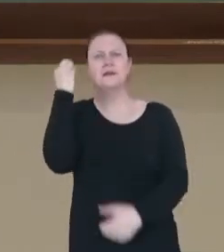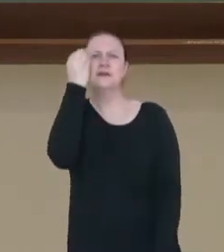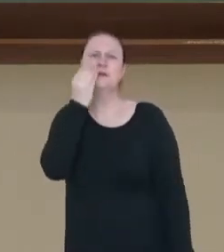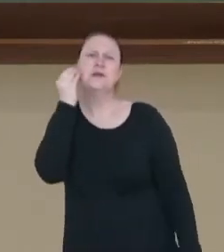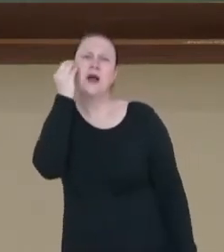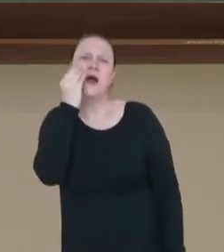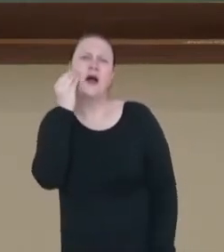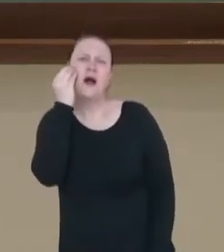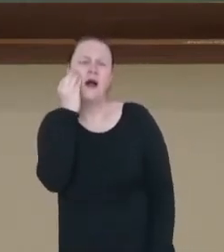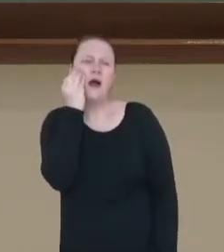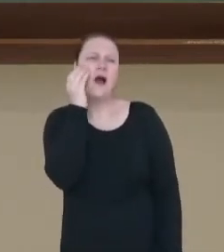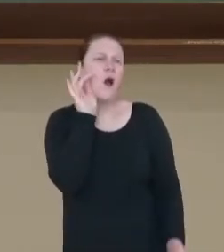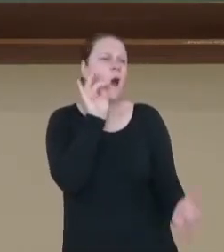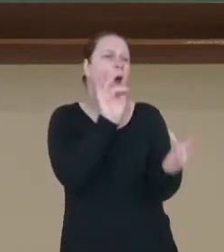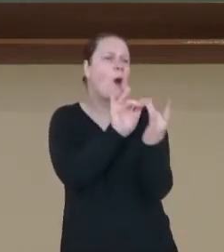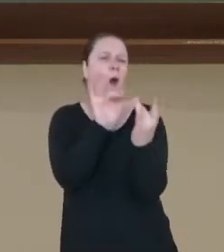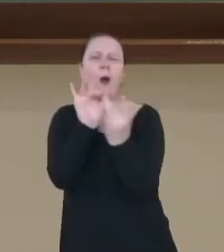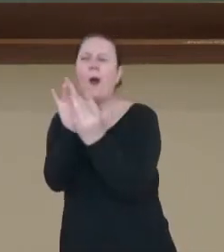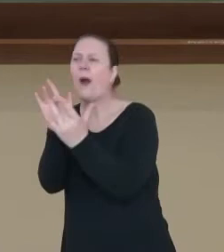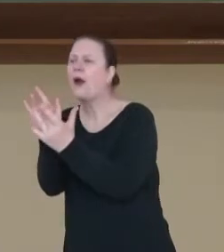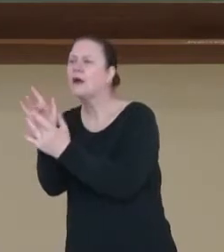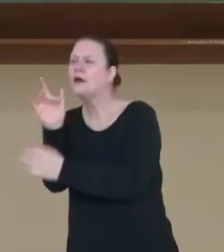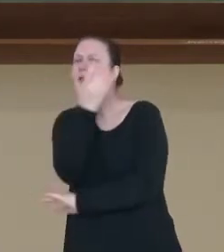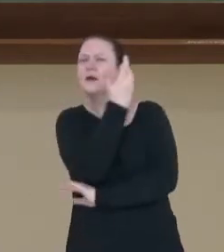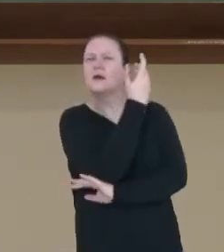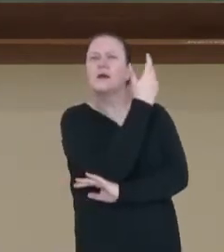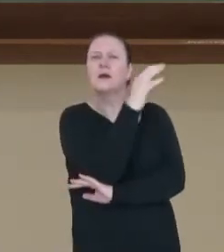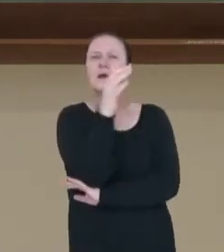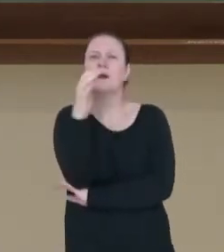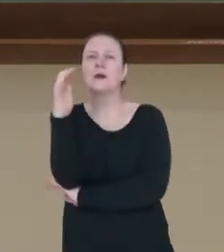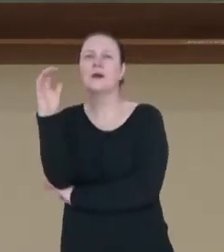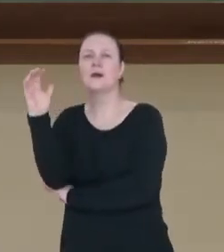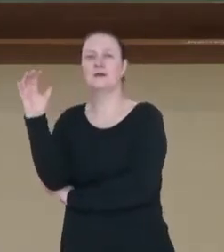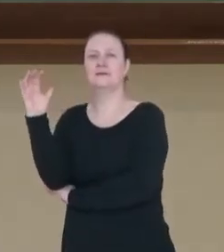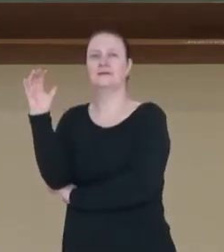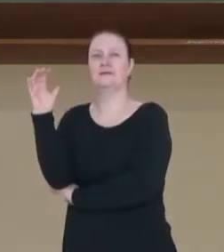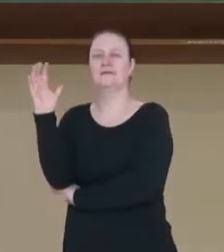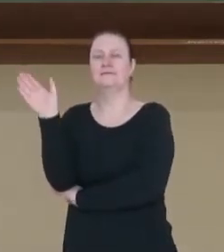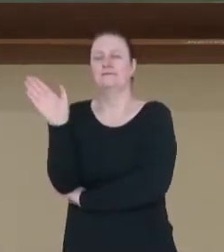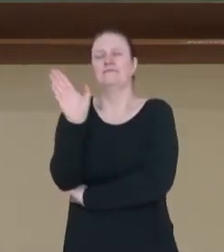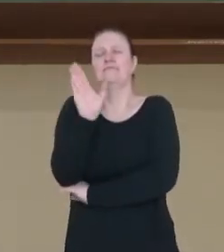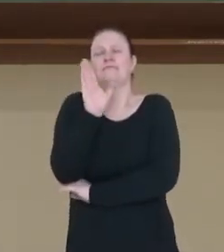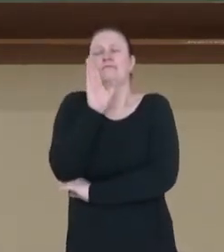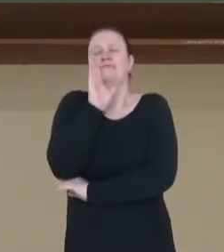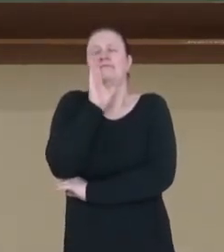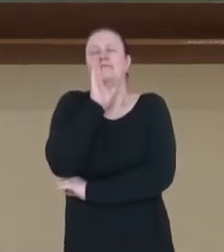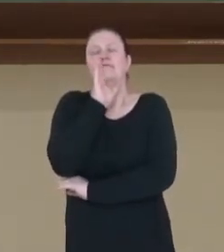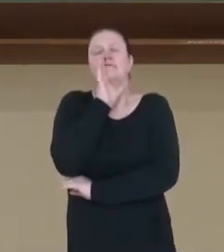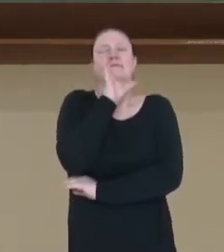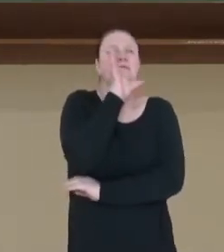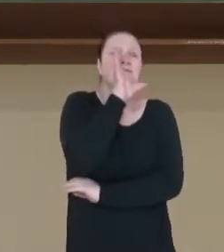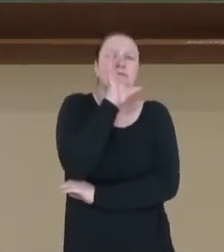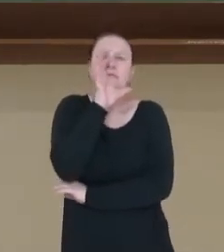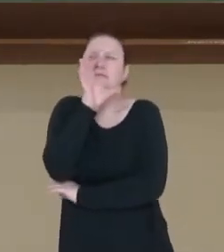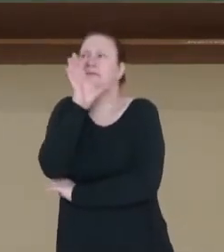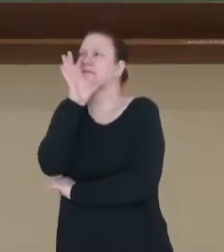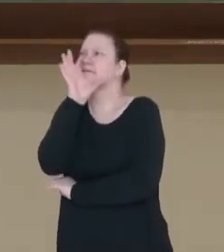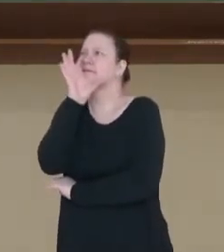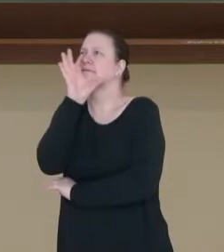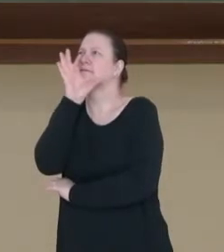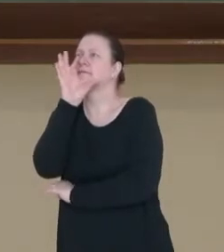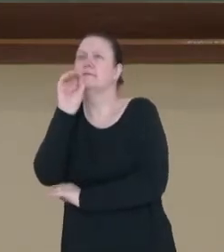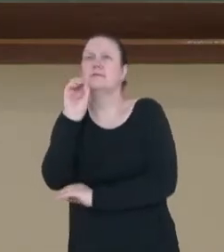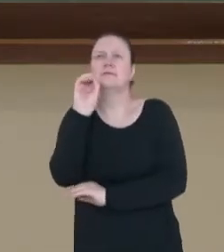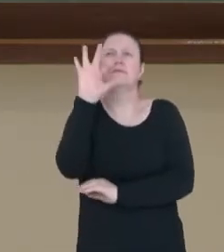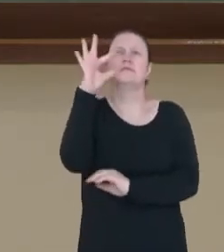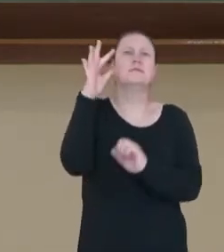a natureza denota este olhar do silêncio da contemplação, das